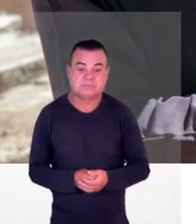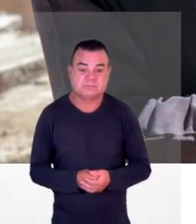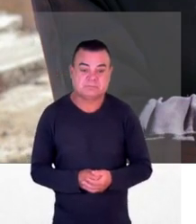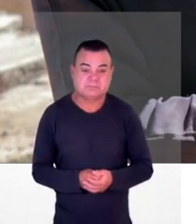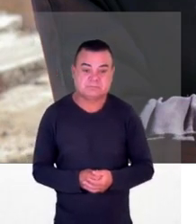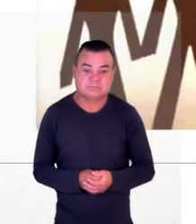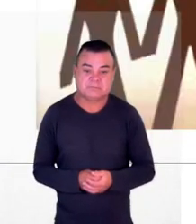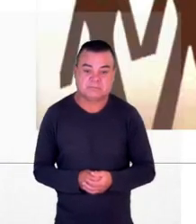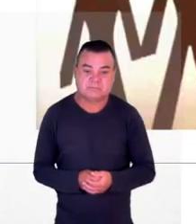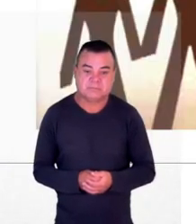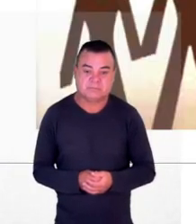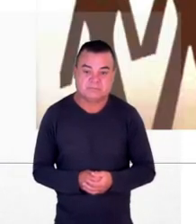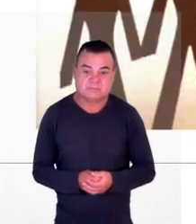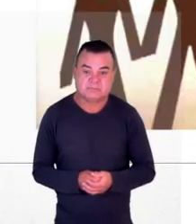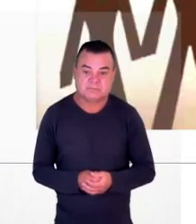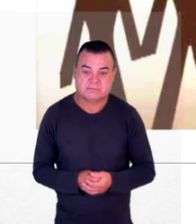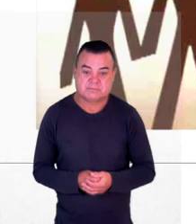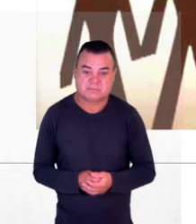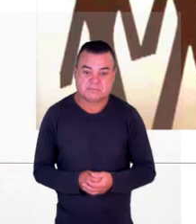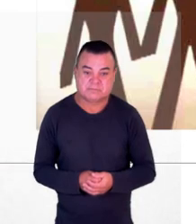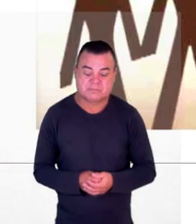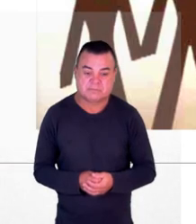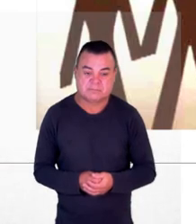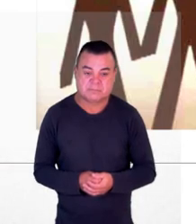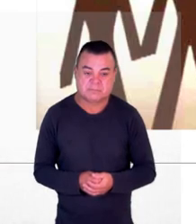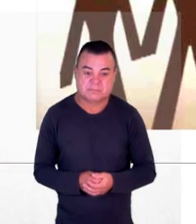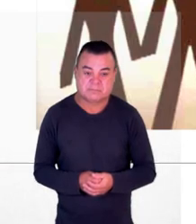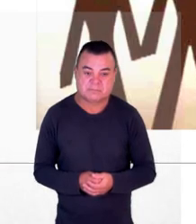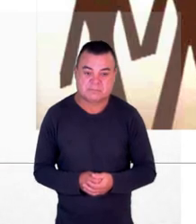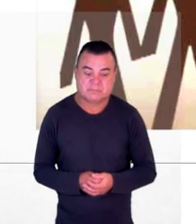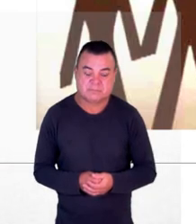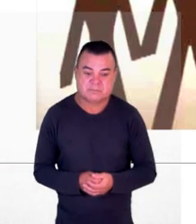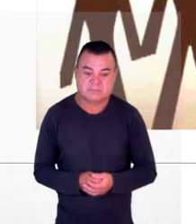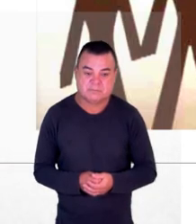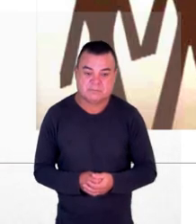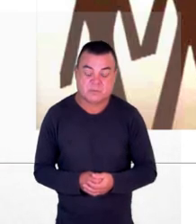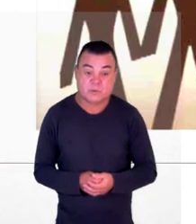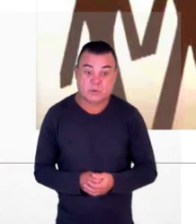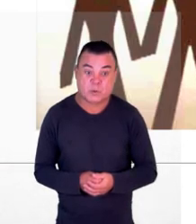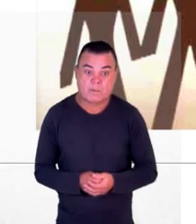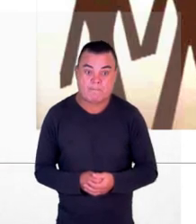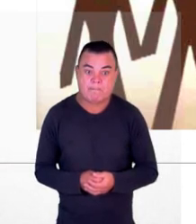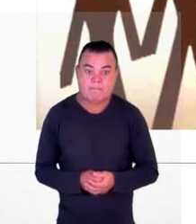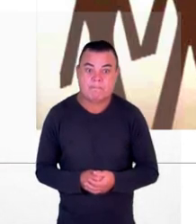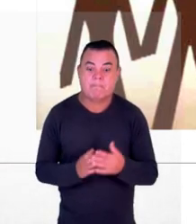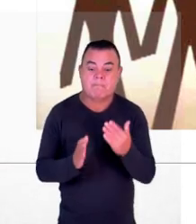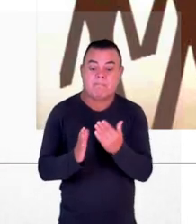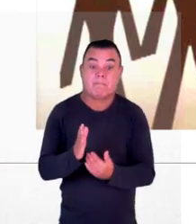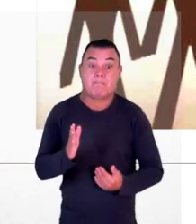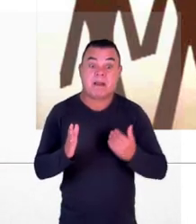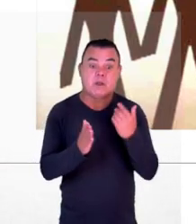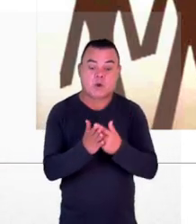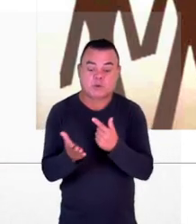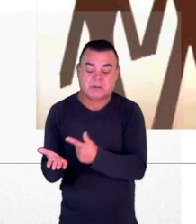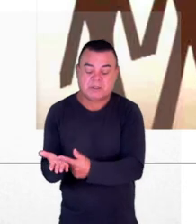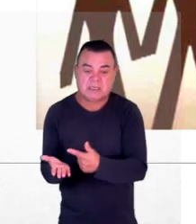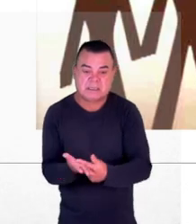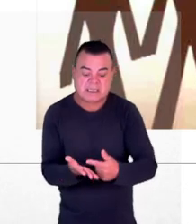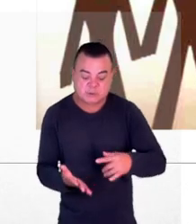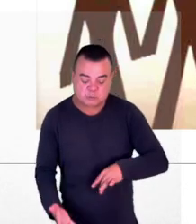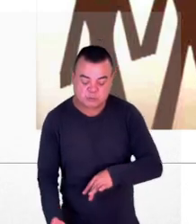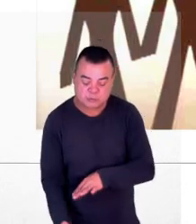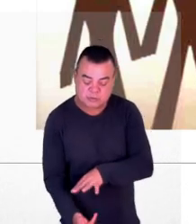questões pois bem o maior tratado internacional com força